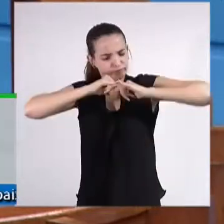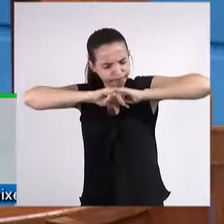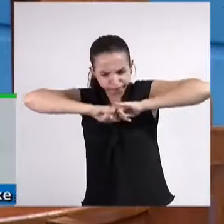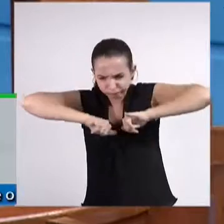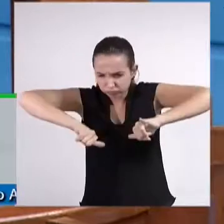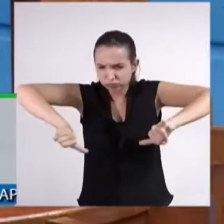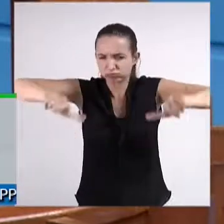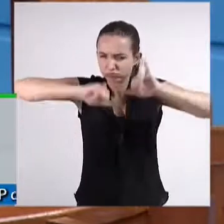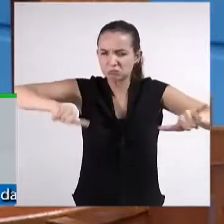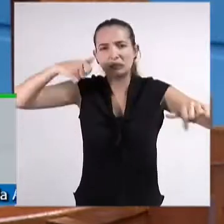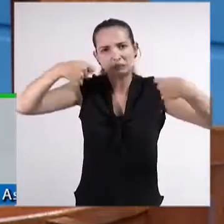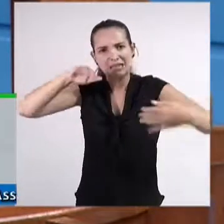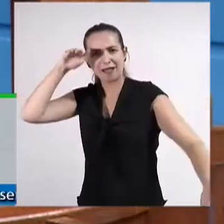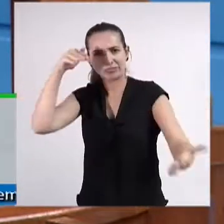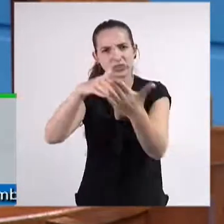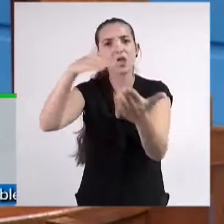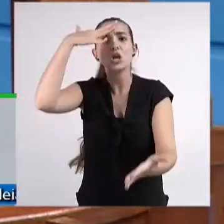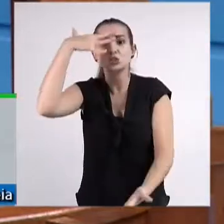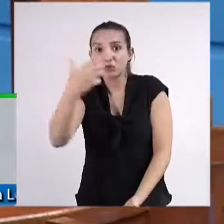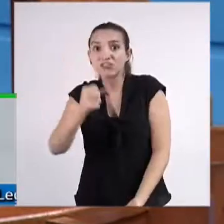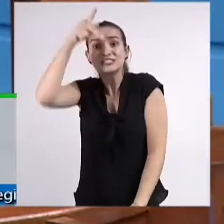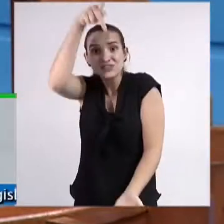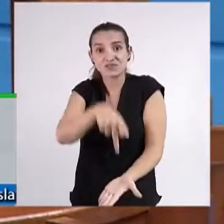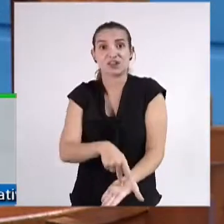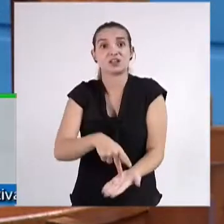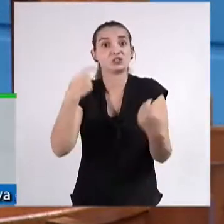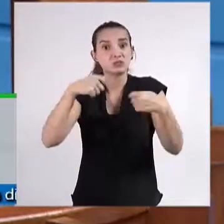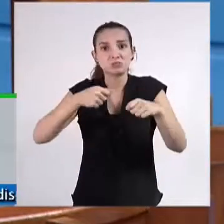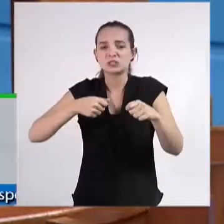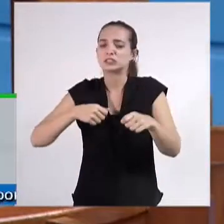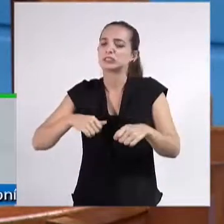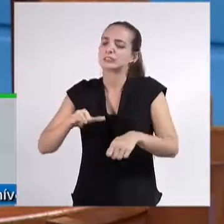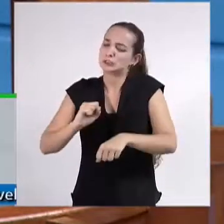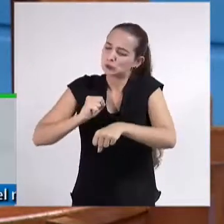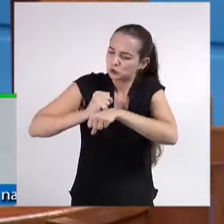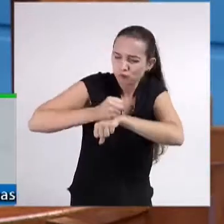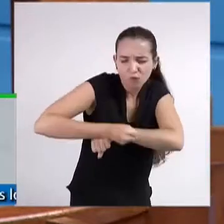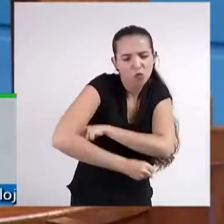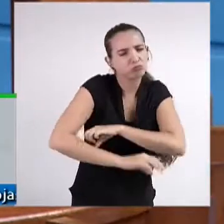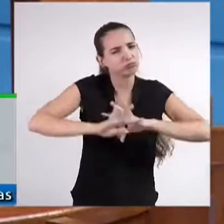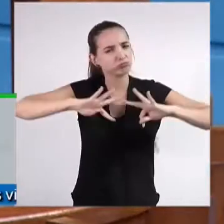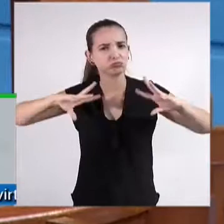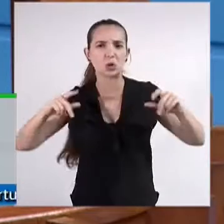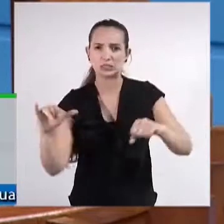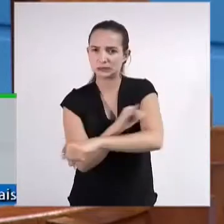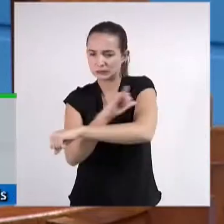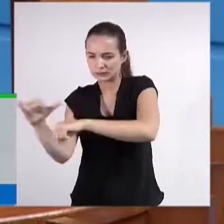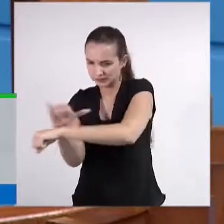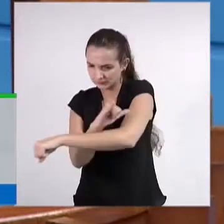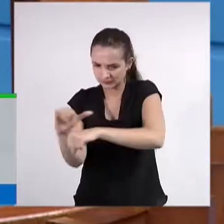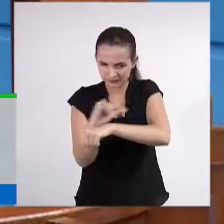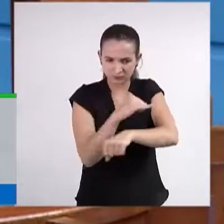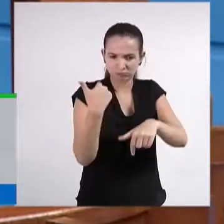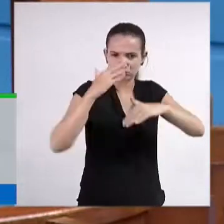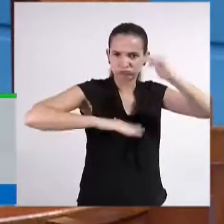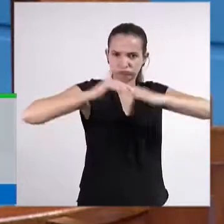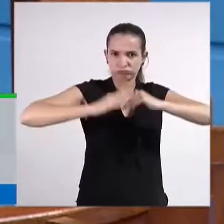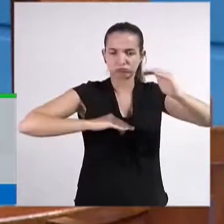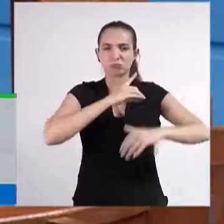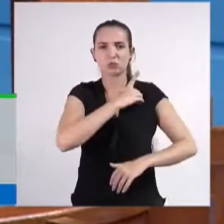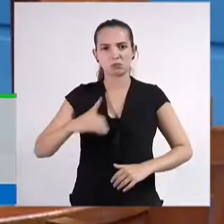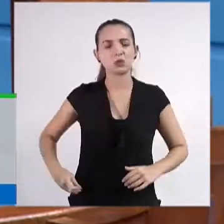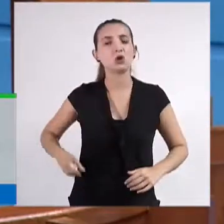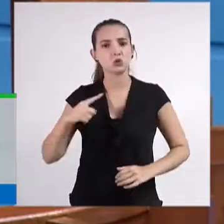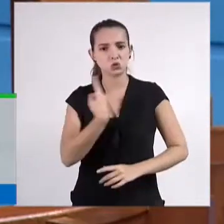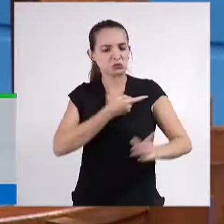esse assunto morrer e temos que esgotar todas as nossas ferramentas legislativas para que possamos chegar